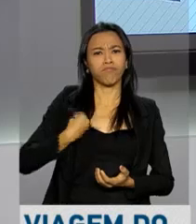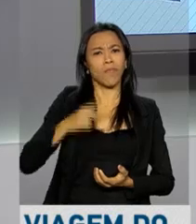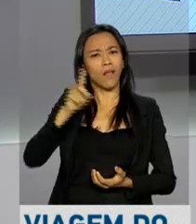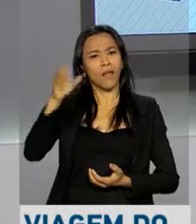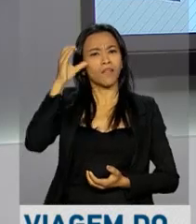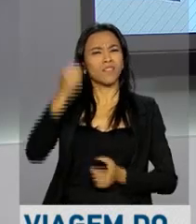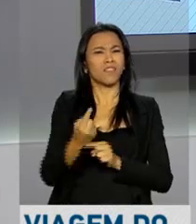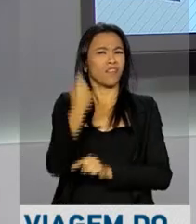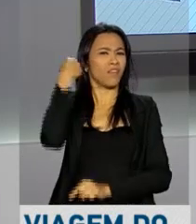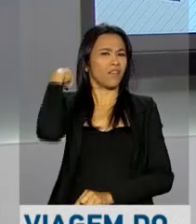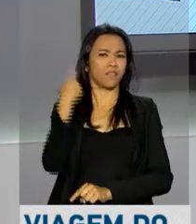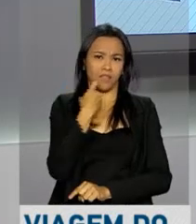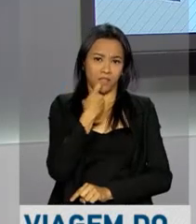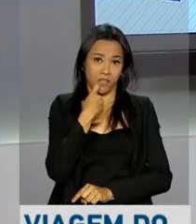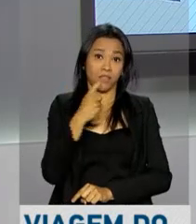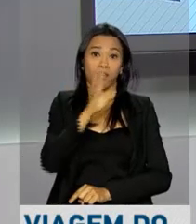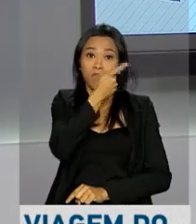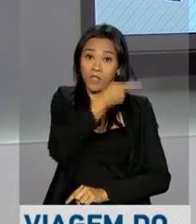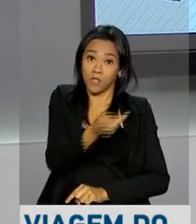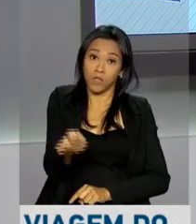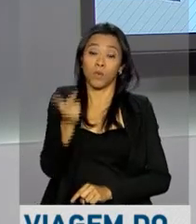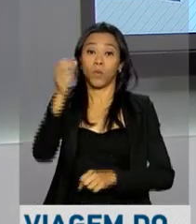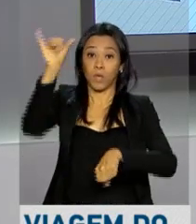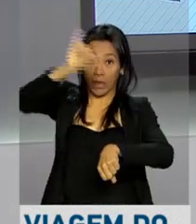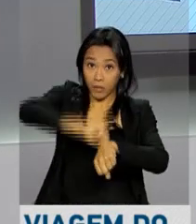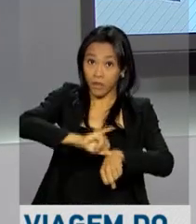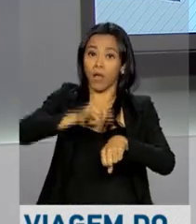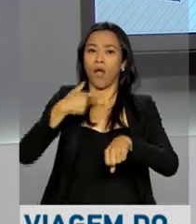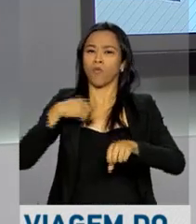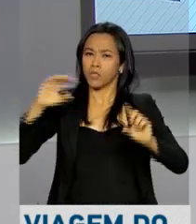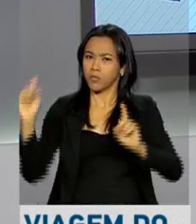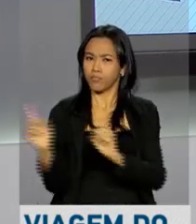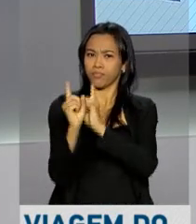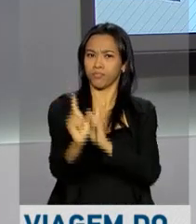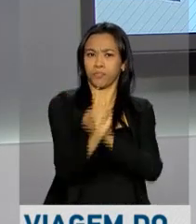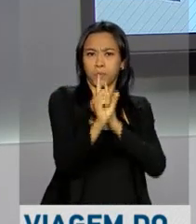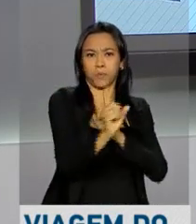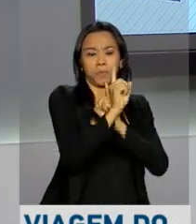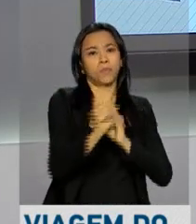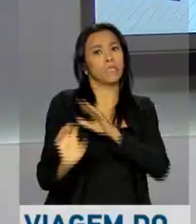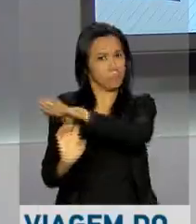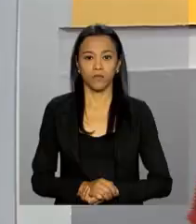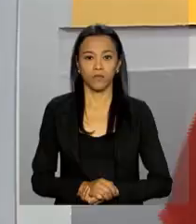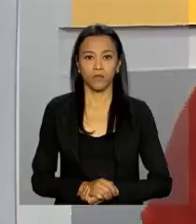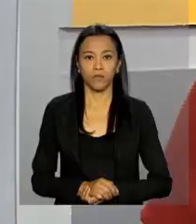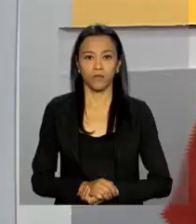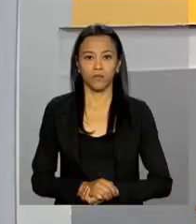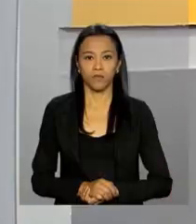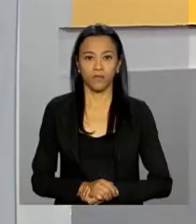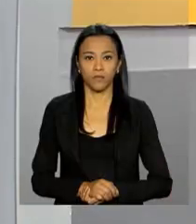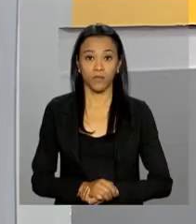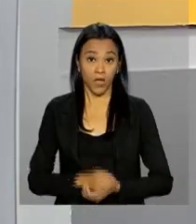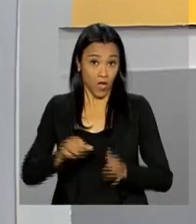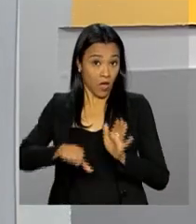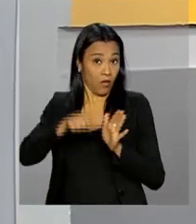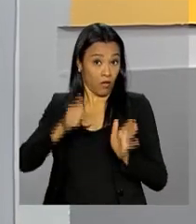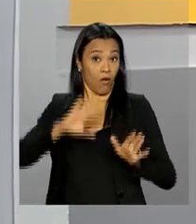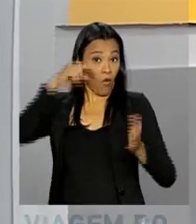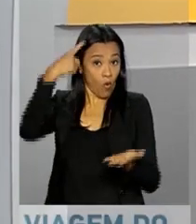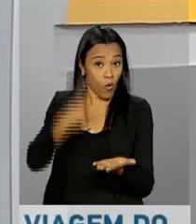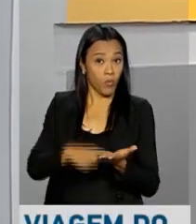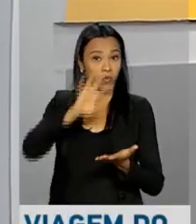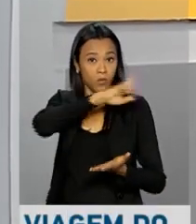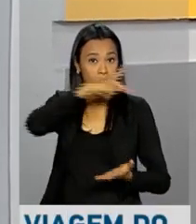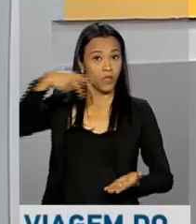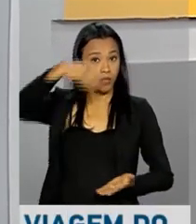sexta-feira. Em Pequim, ele fez visita de Estado e se encontrou com autoridades e investidores chineses. E o primeiro compromisso